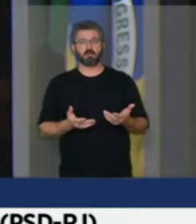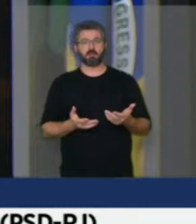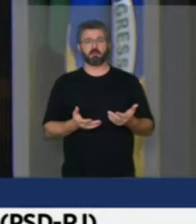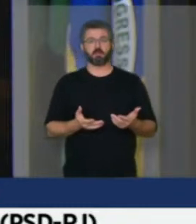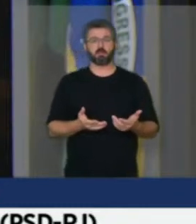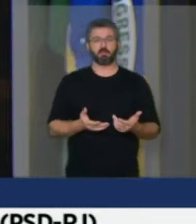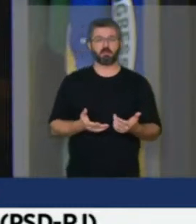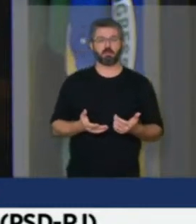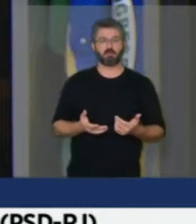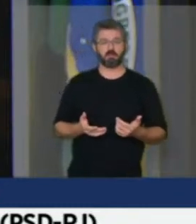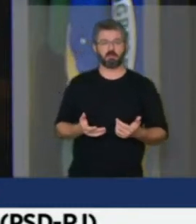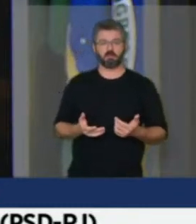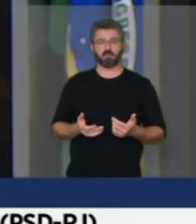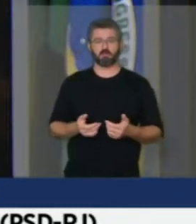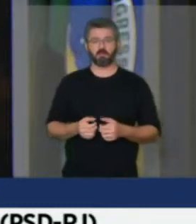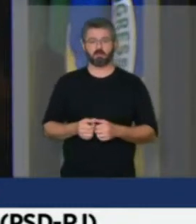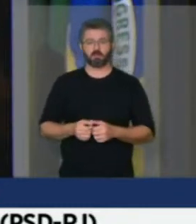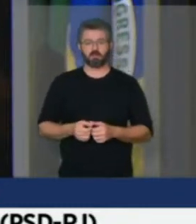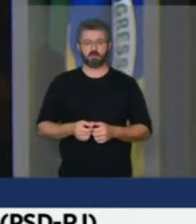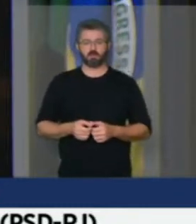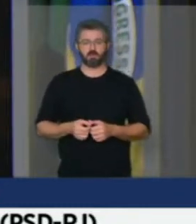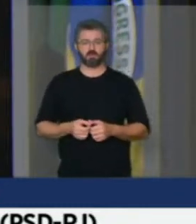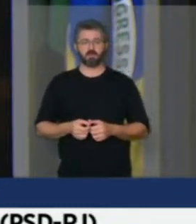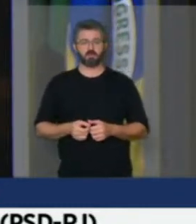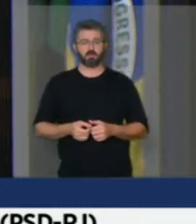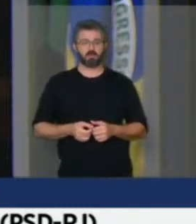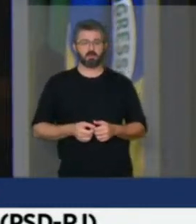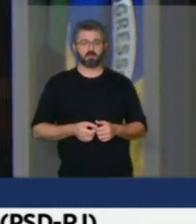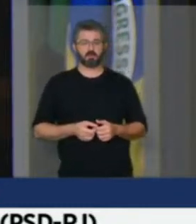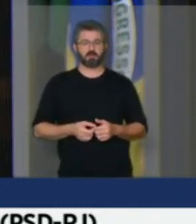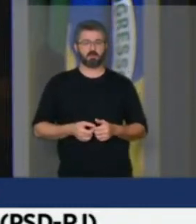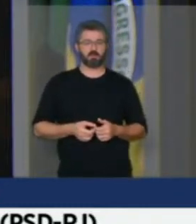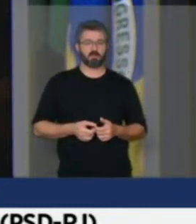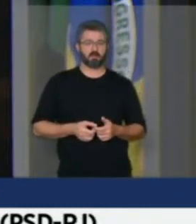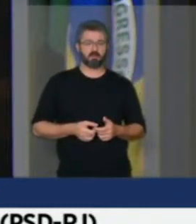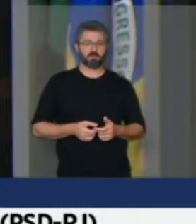Conhecida na comunidade, não só do Jacaré. Olha só, a resposta é objetiva, tá?